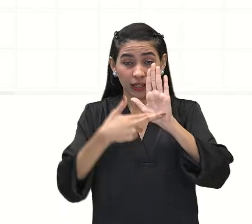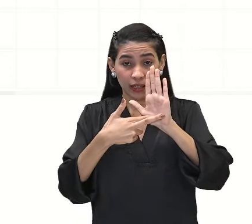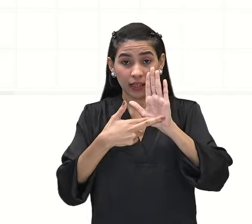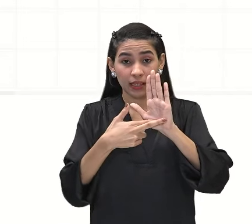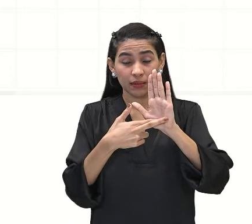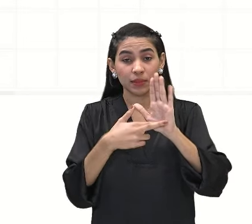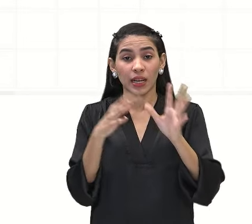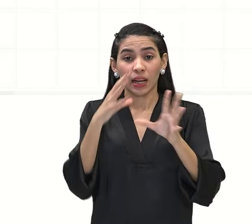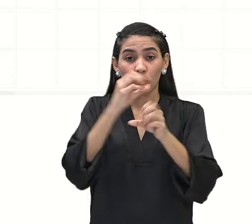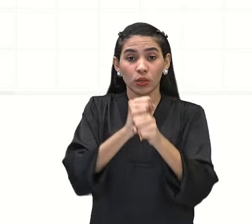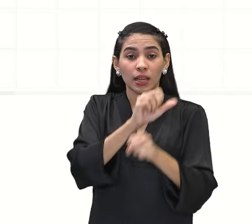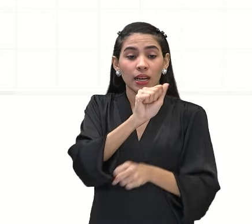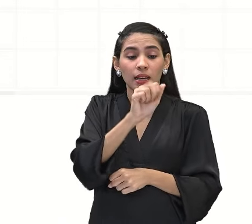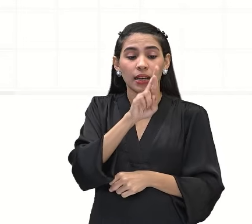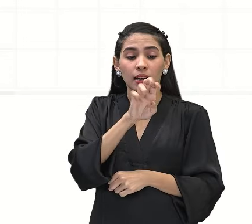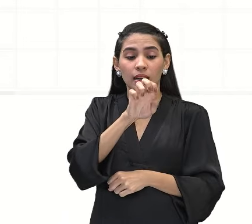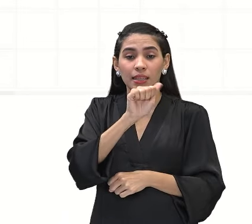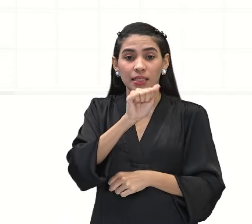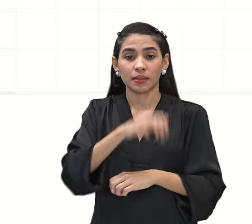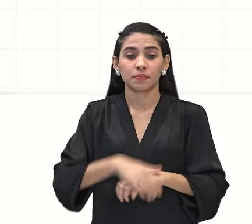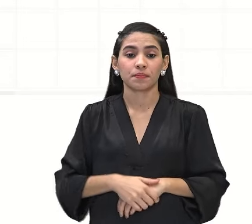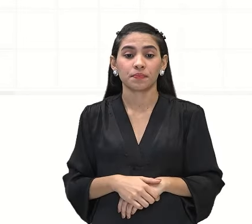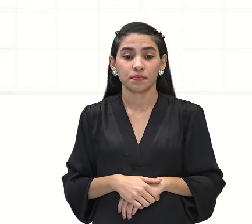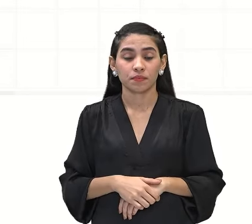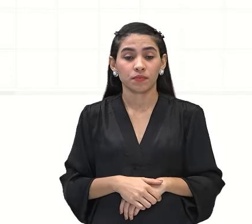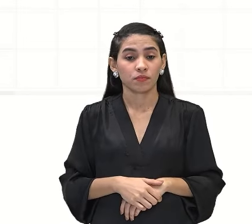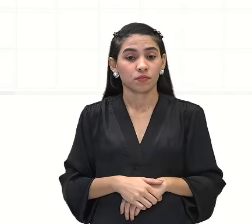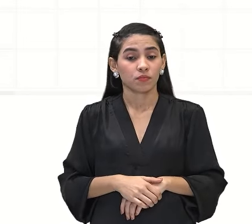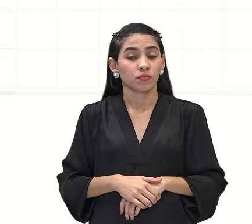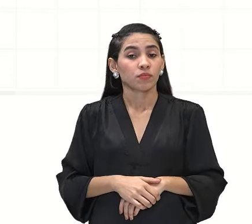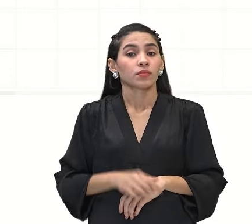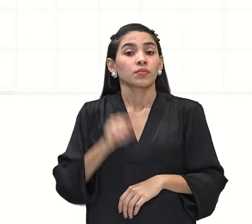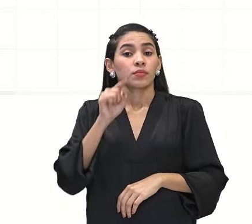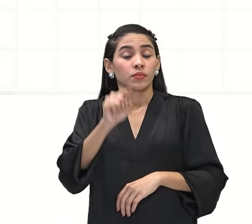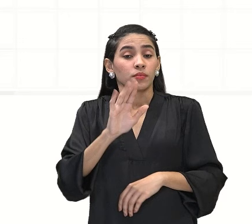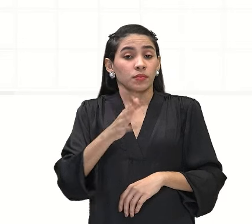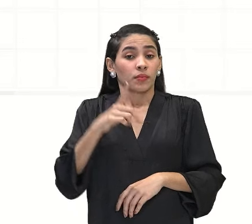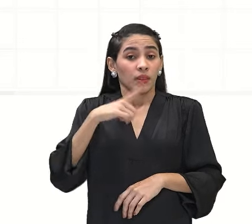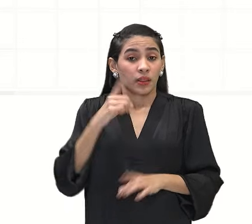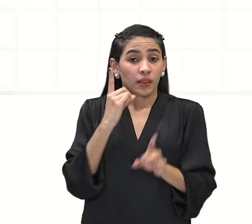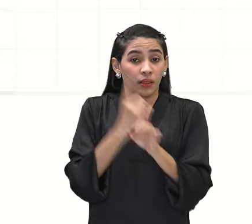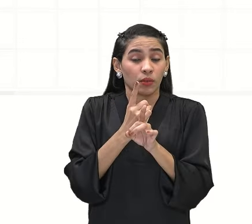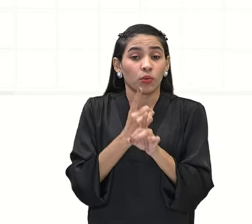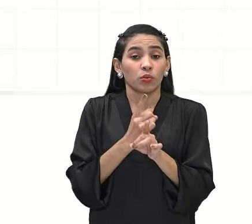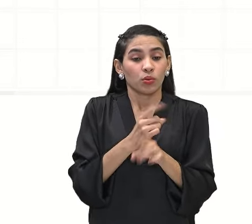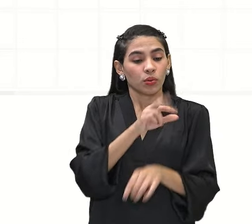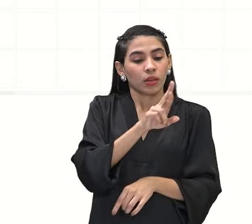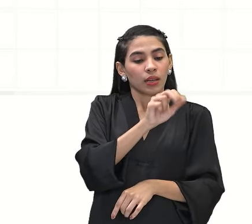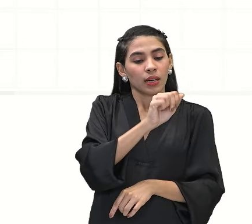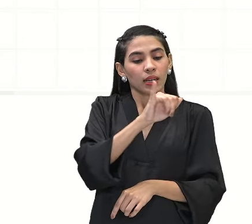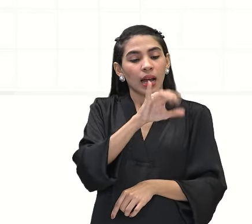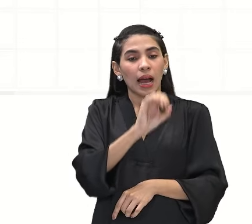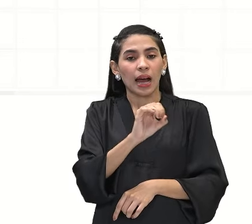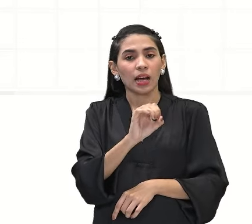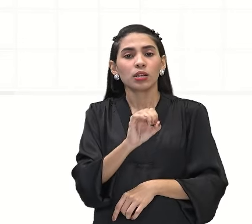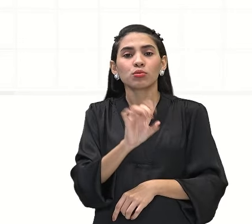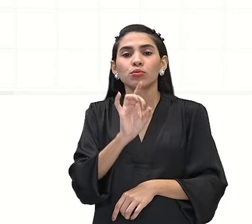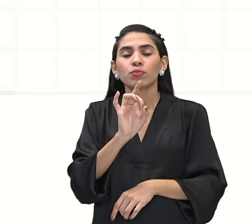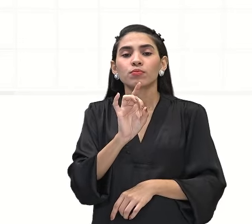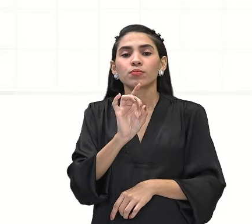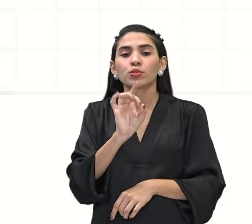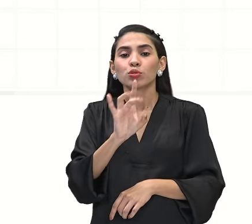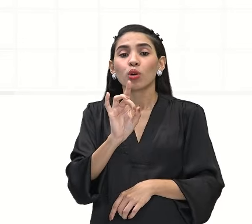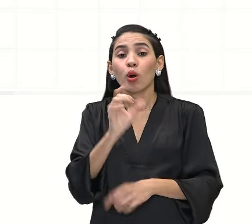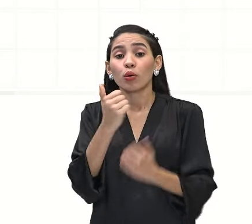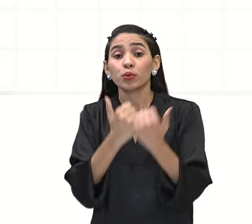que essa região que tá aí então eu já tenho o raio então só é substituir ó